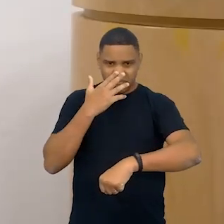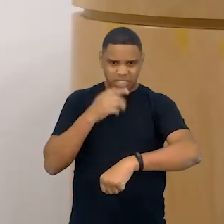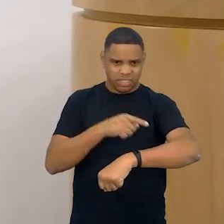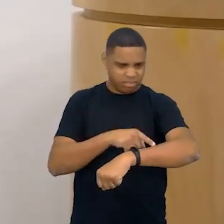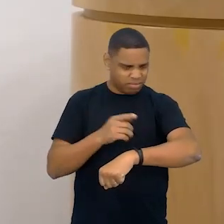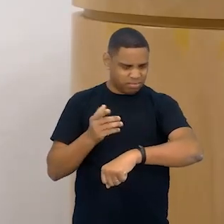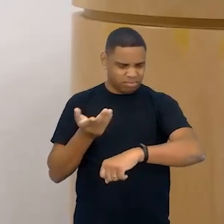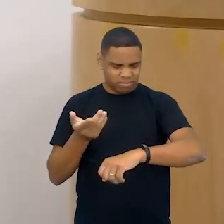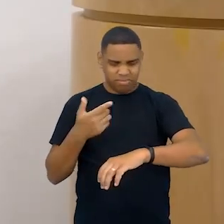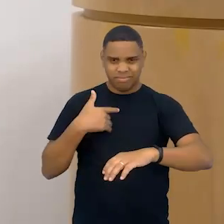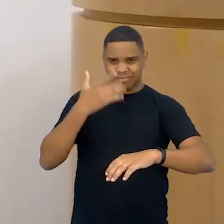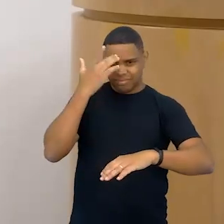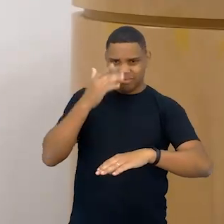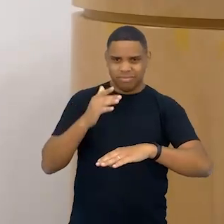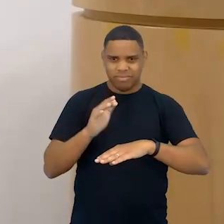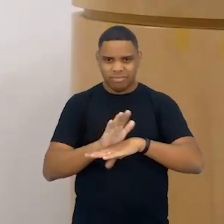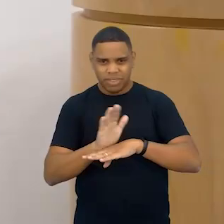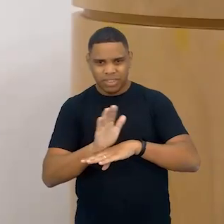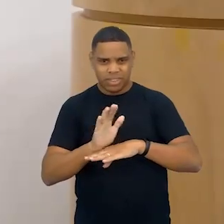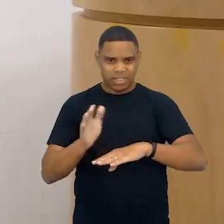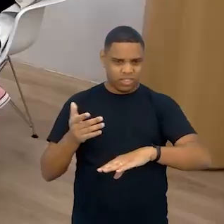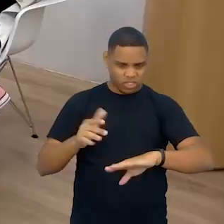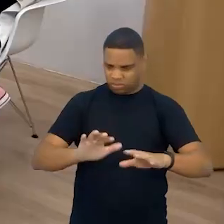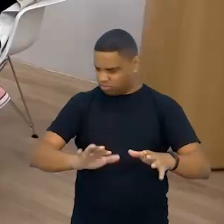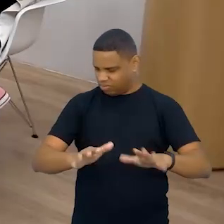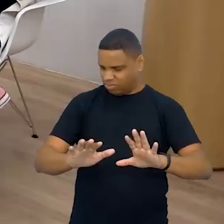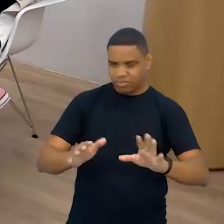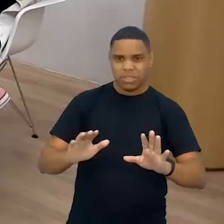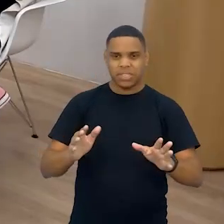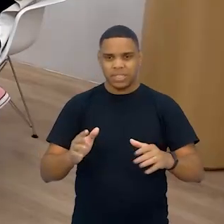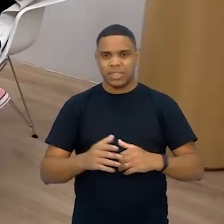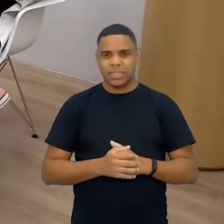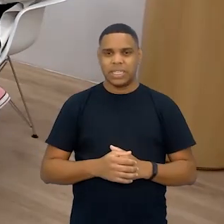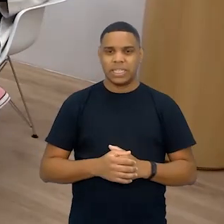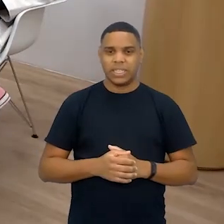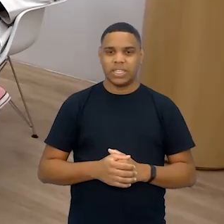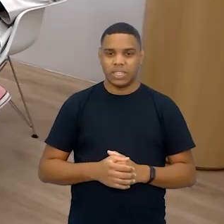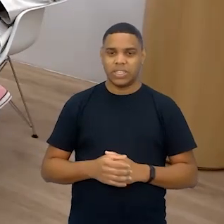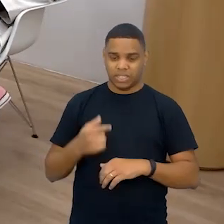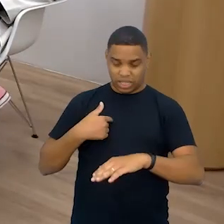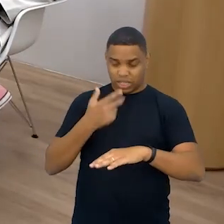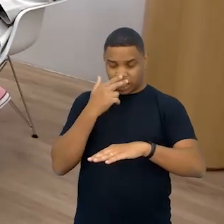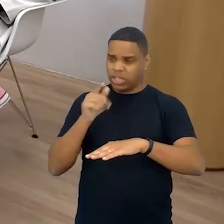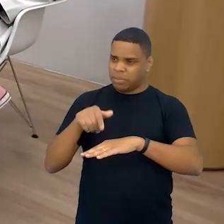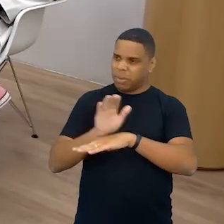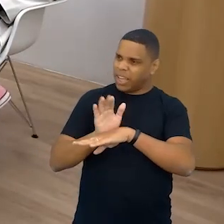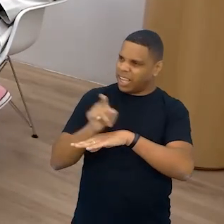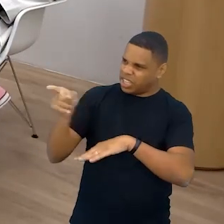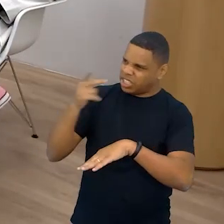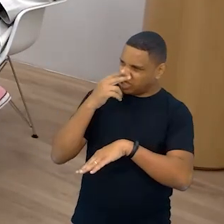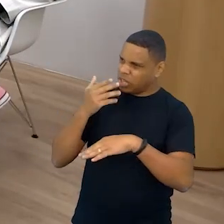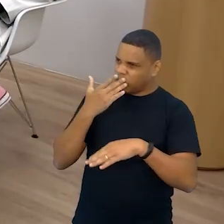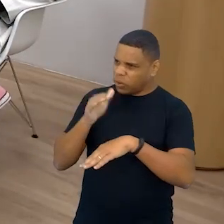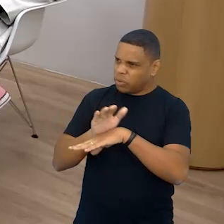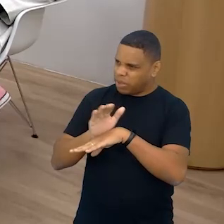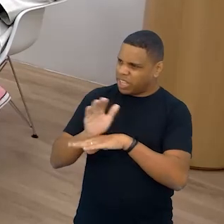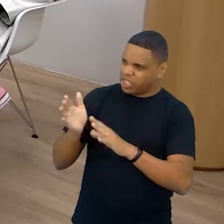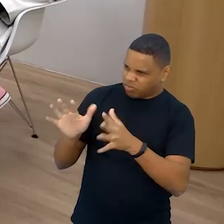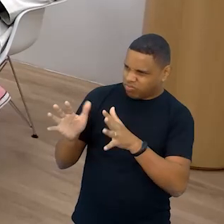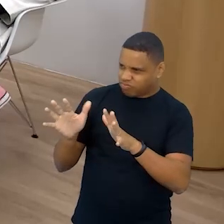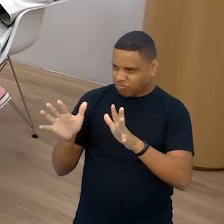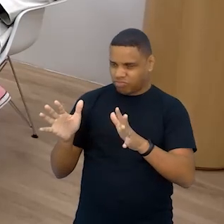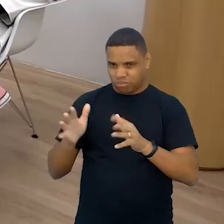cru. É um rolê tem um nome chique. Na minha época eu chamava de bege, ou creme. Ou